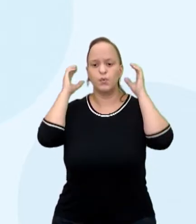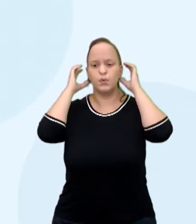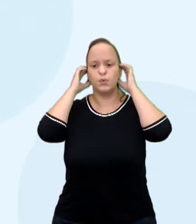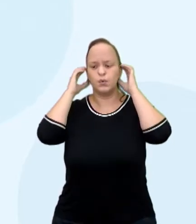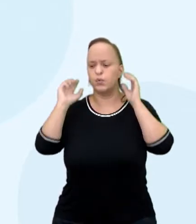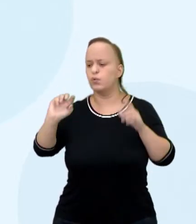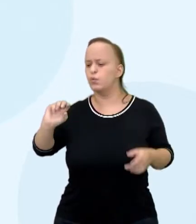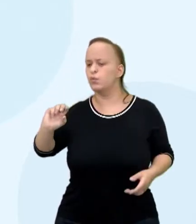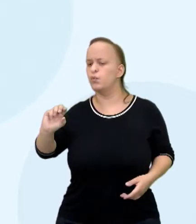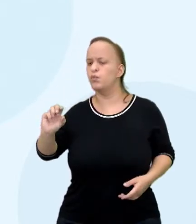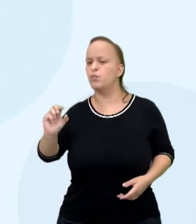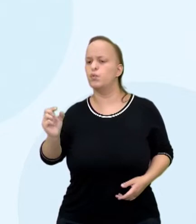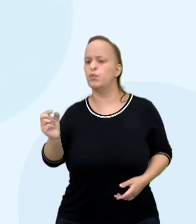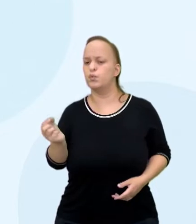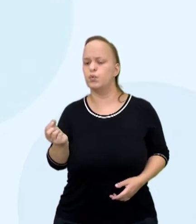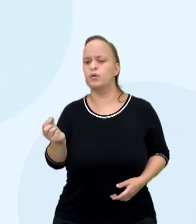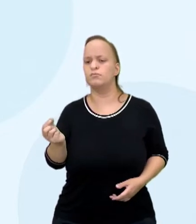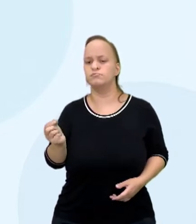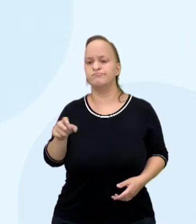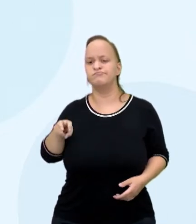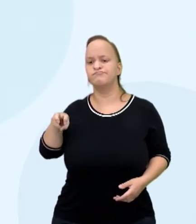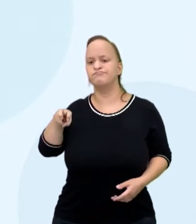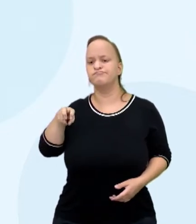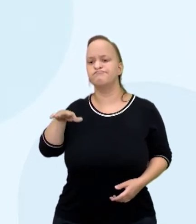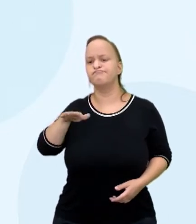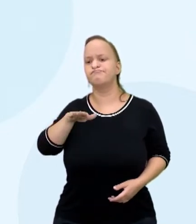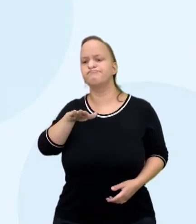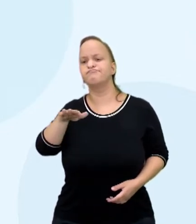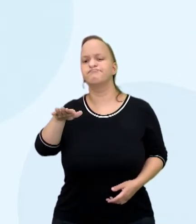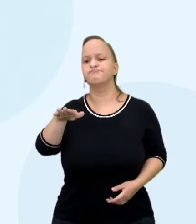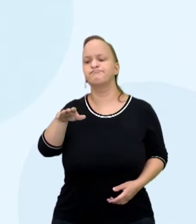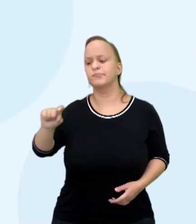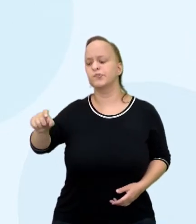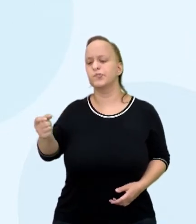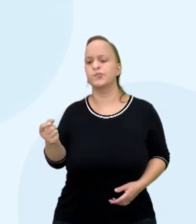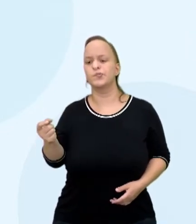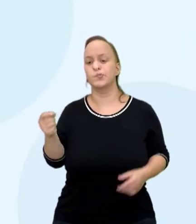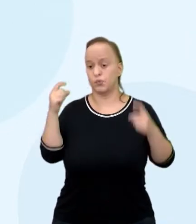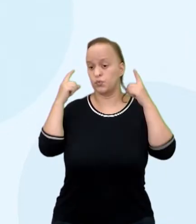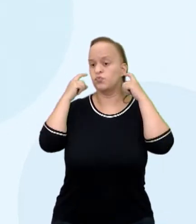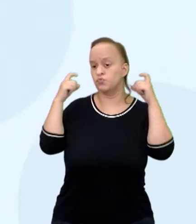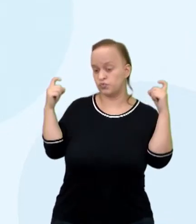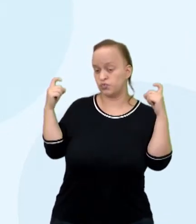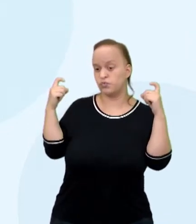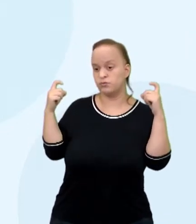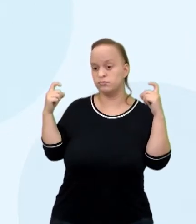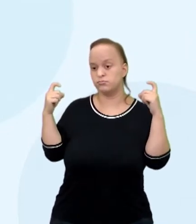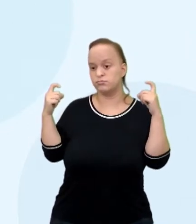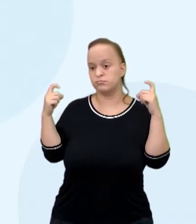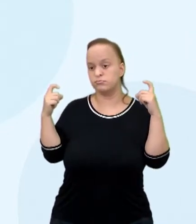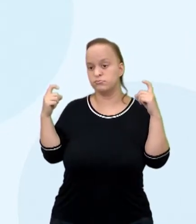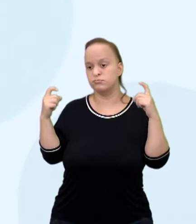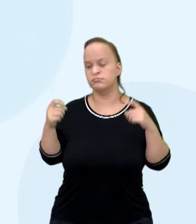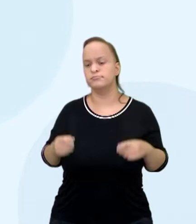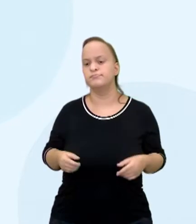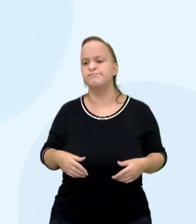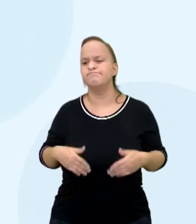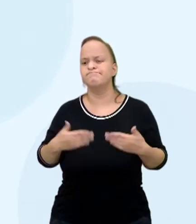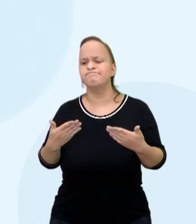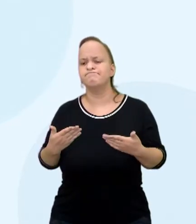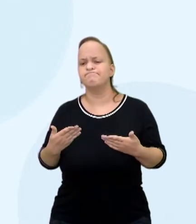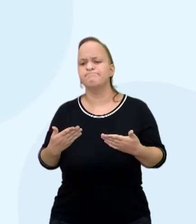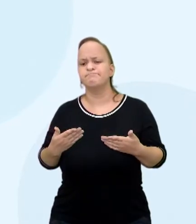eu tô prestando atenção e acho que a galerinha escuta bastante rádio. E se dentro da questão eh de ouvir você escuta